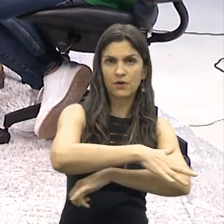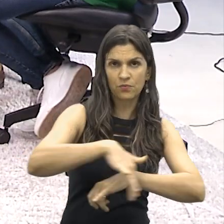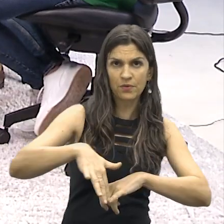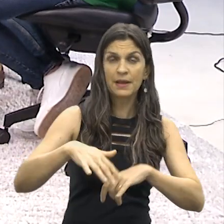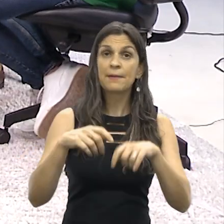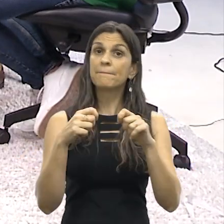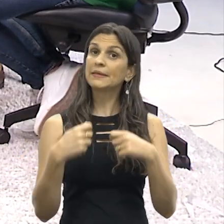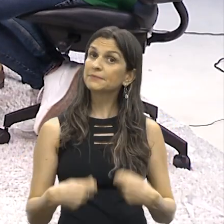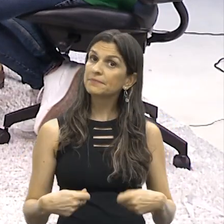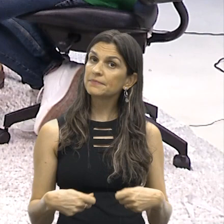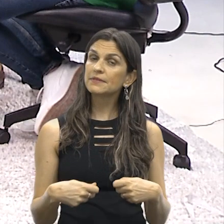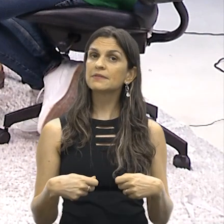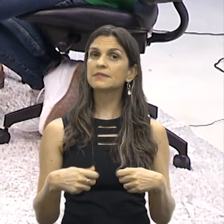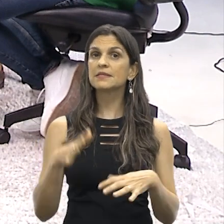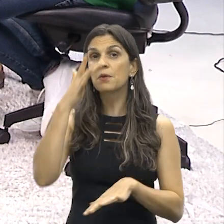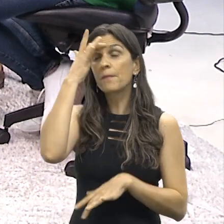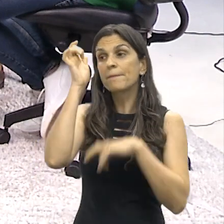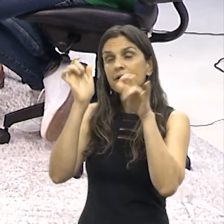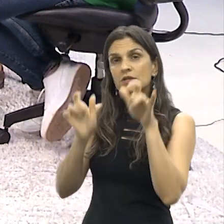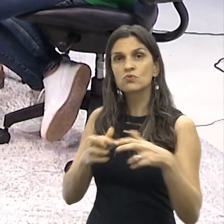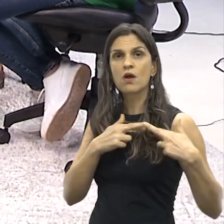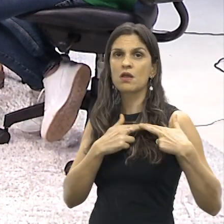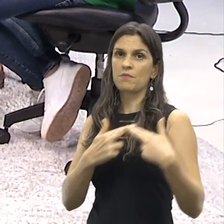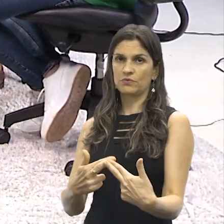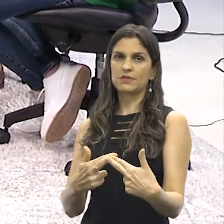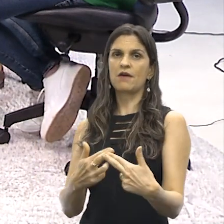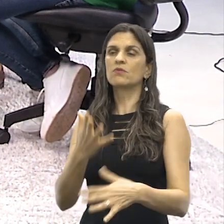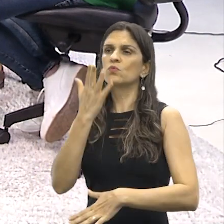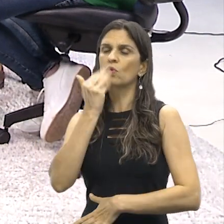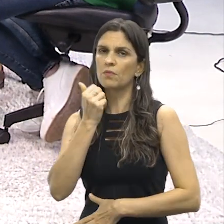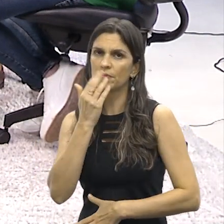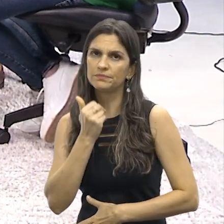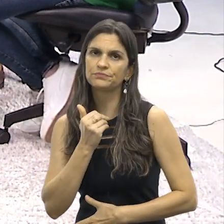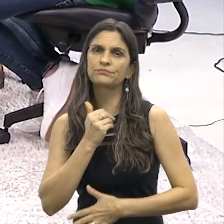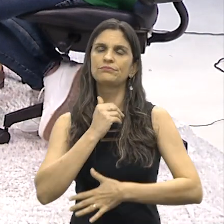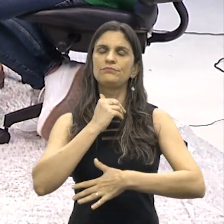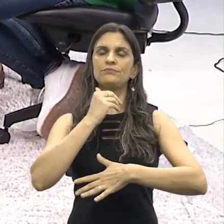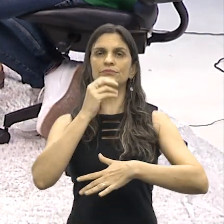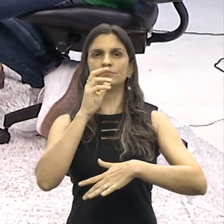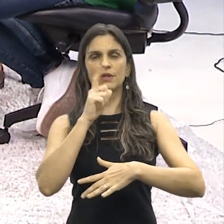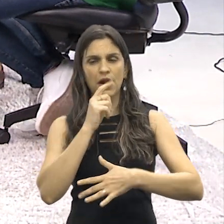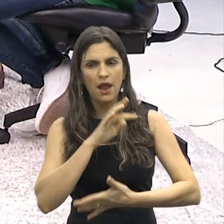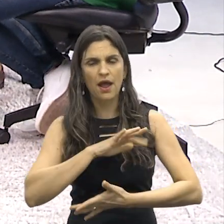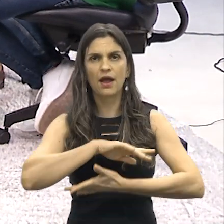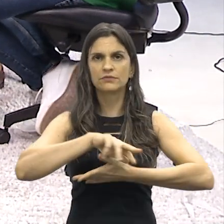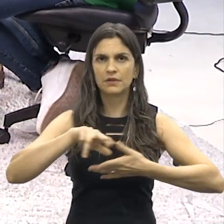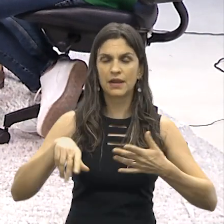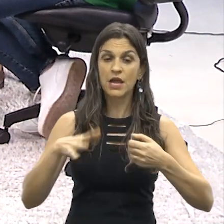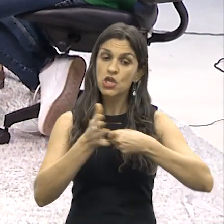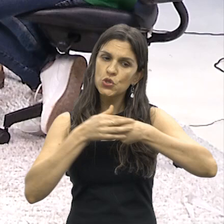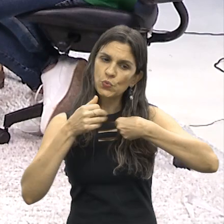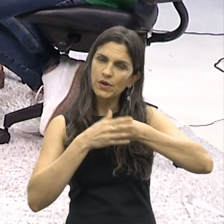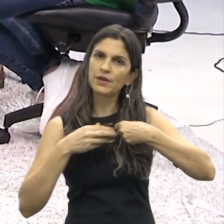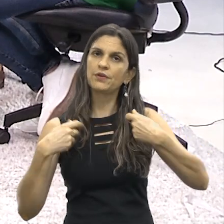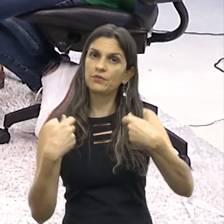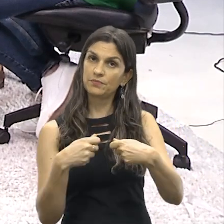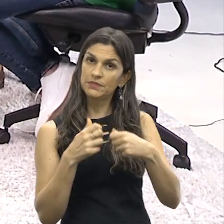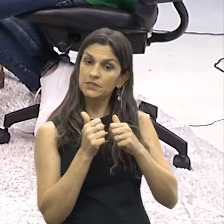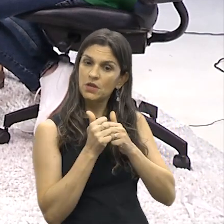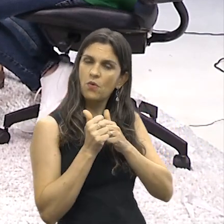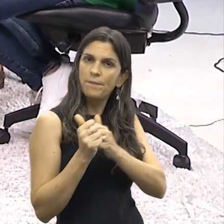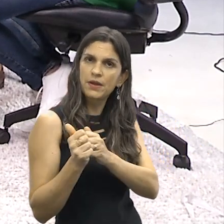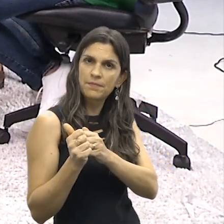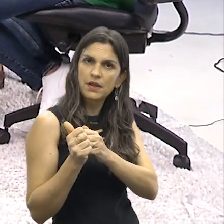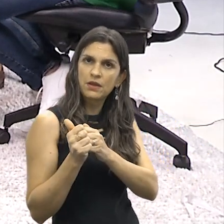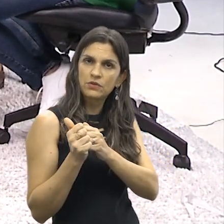saúde pública, desde que haja uma pessoa responsável por ele. Que tem aquele acompanhamento. Que tem que ter aquele acompanhamento, aquele carinho. Então, isso, por